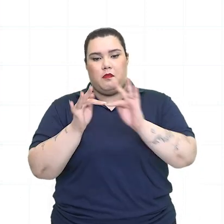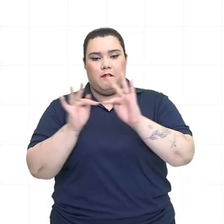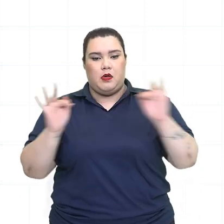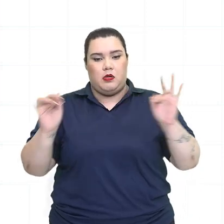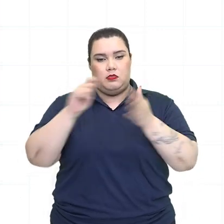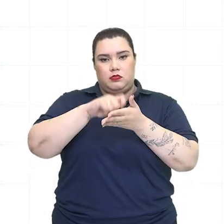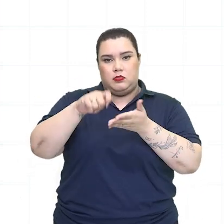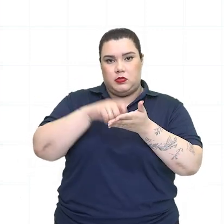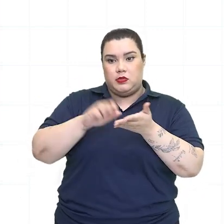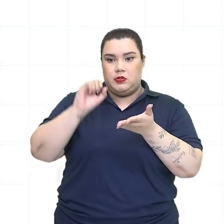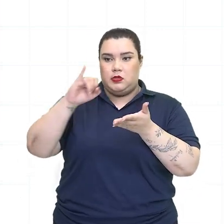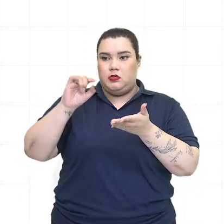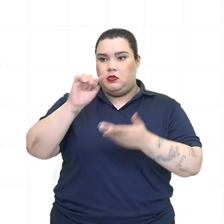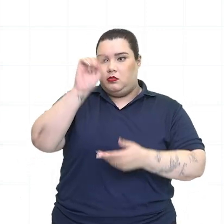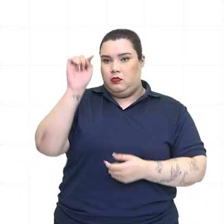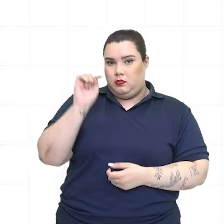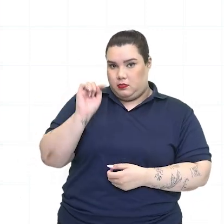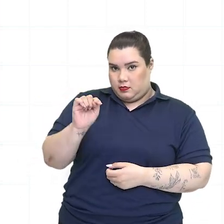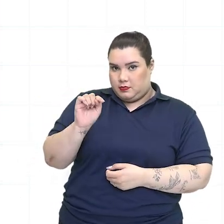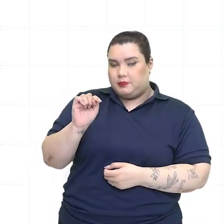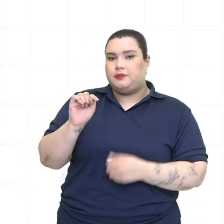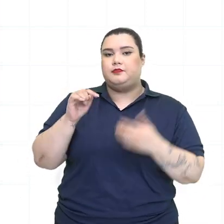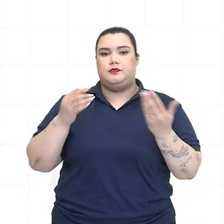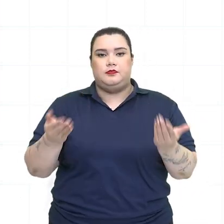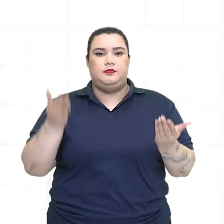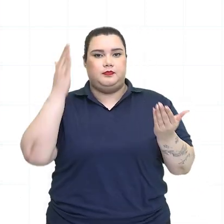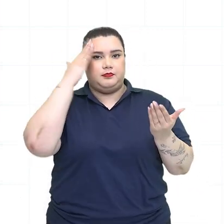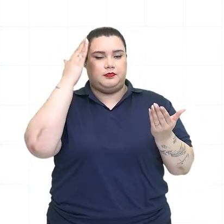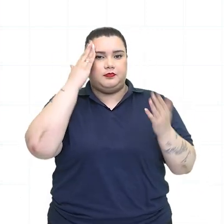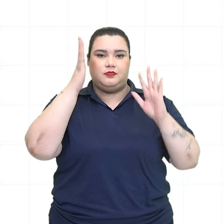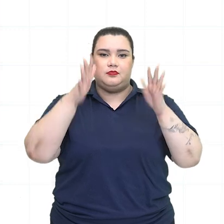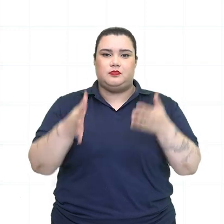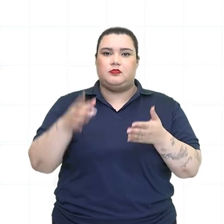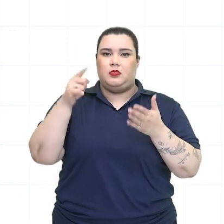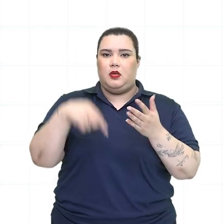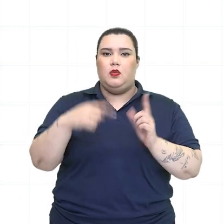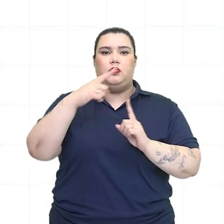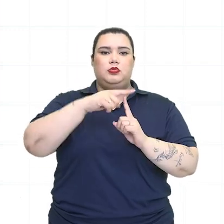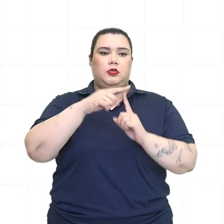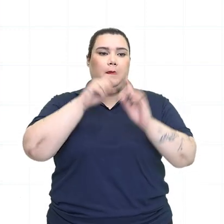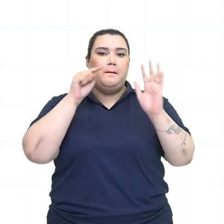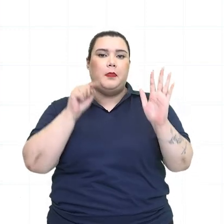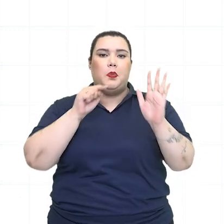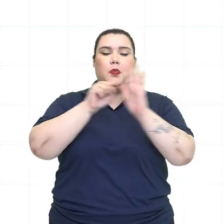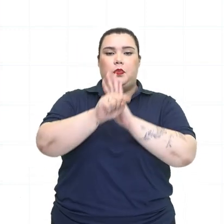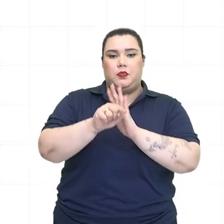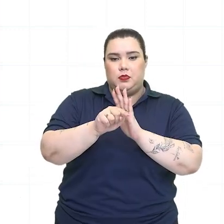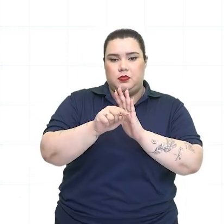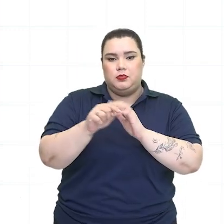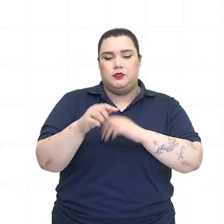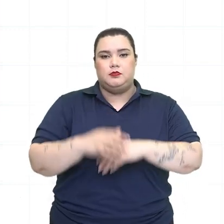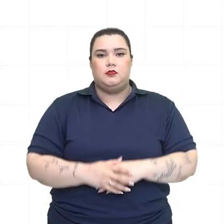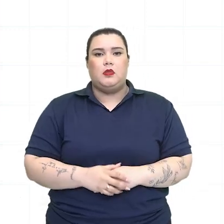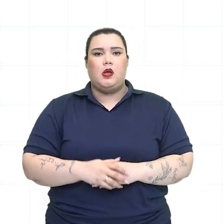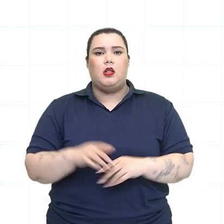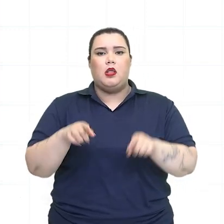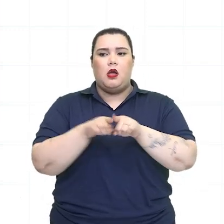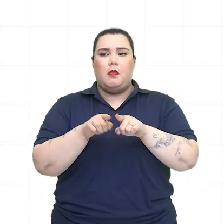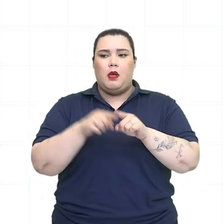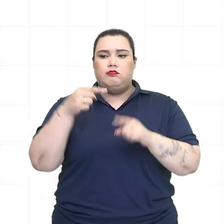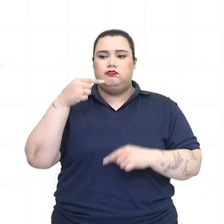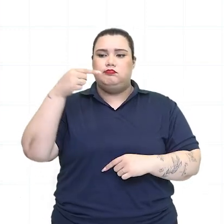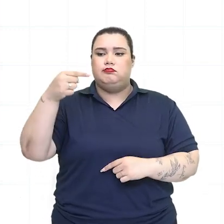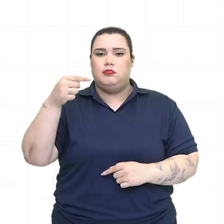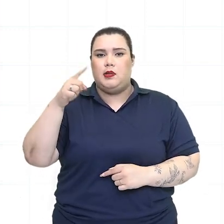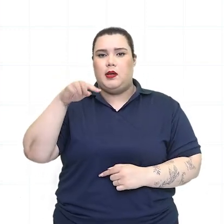frase. Se tiver uma interrogação, você já vai saber que está sendo feita uma pergunta. O travessão também,